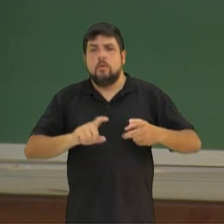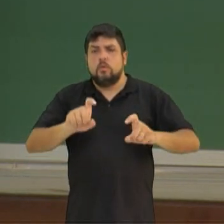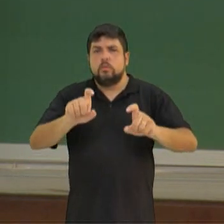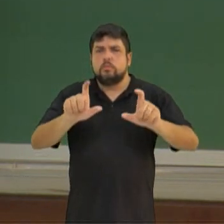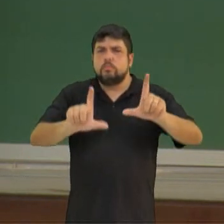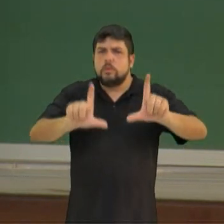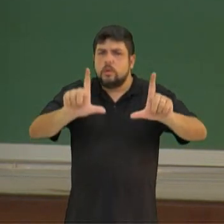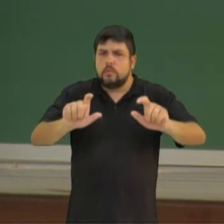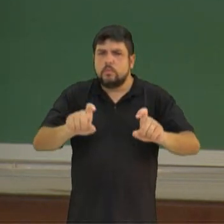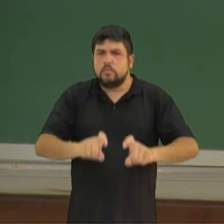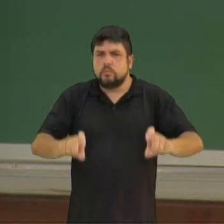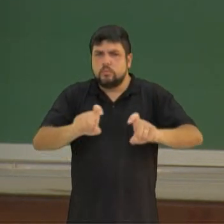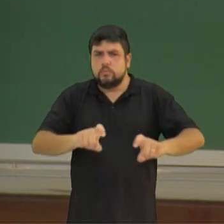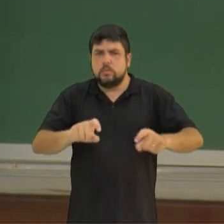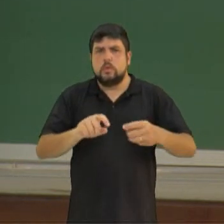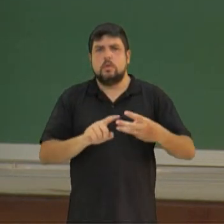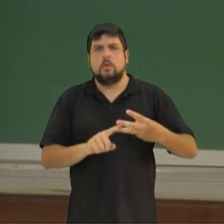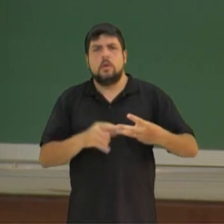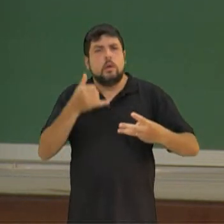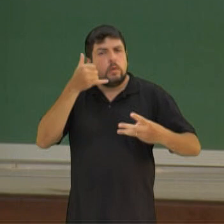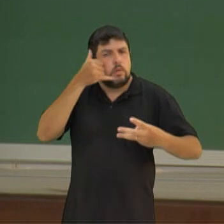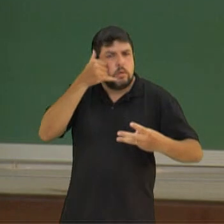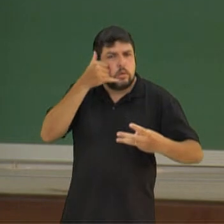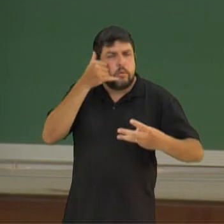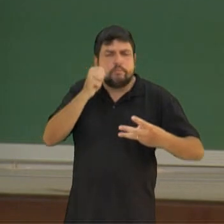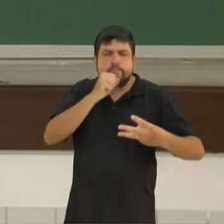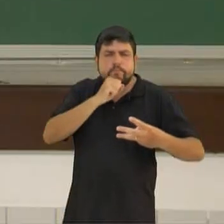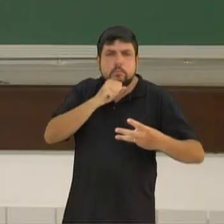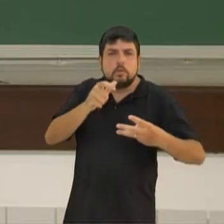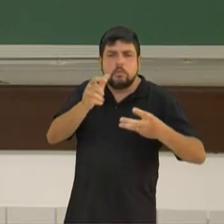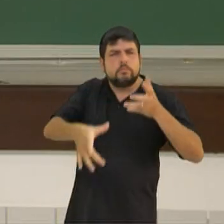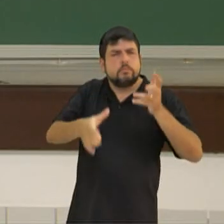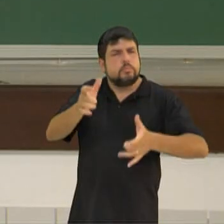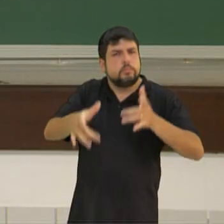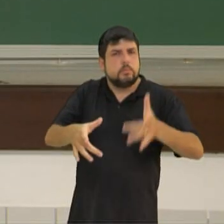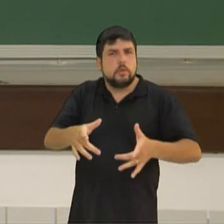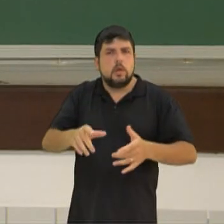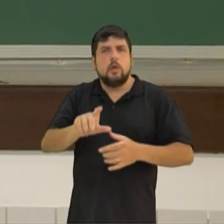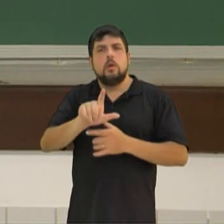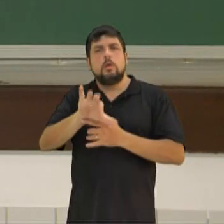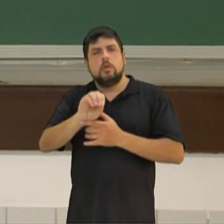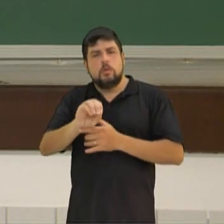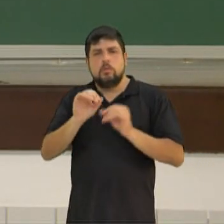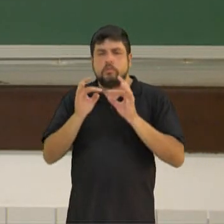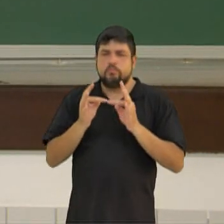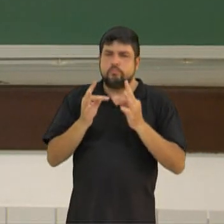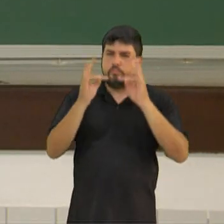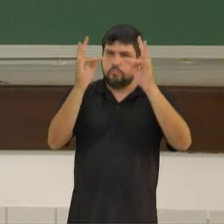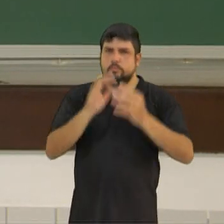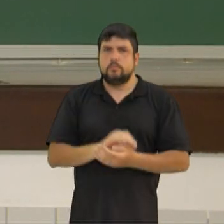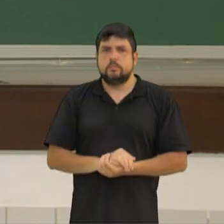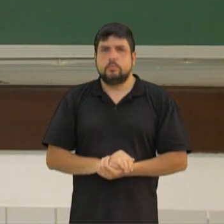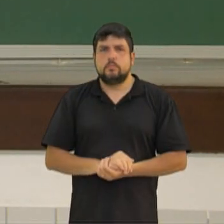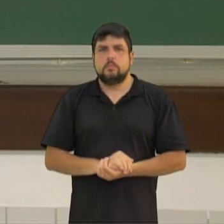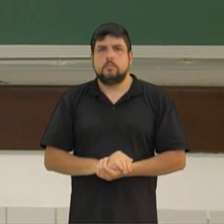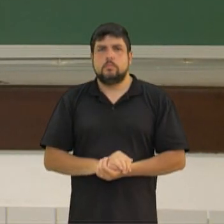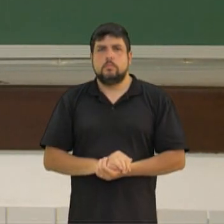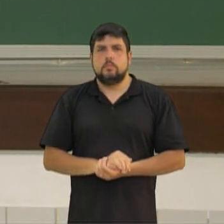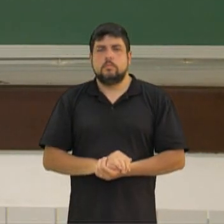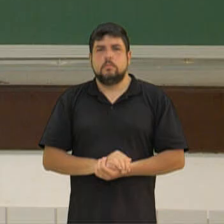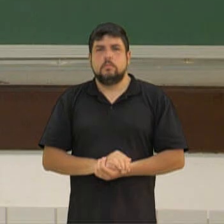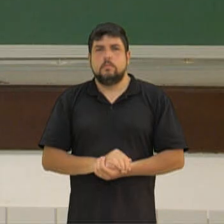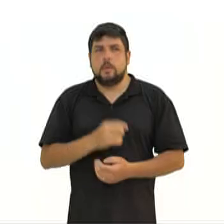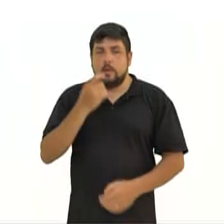computador, celulares, todos esses produtos são considerados lixo eletrônico. Então, monitores,